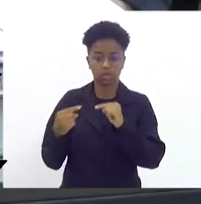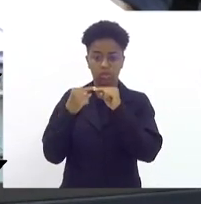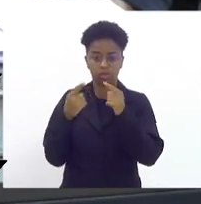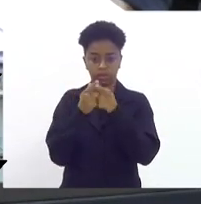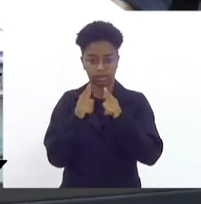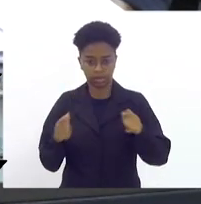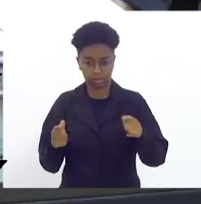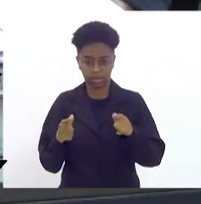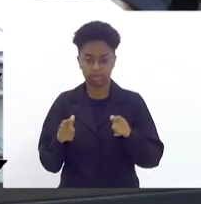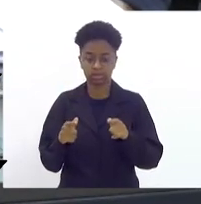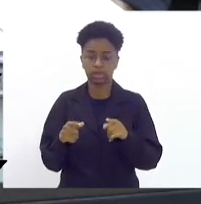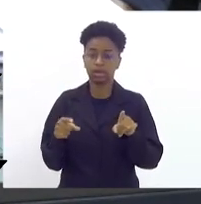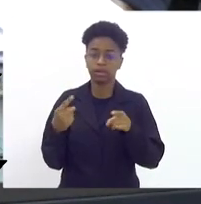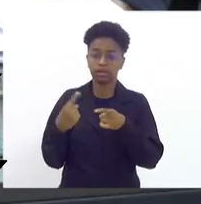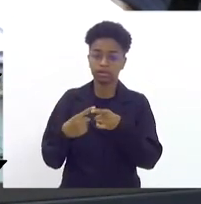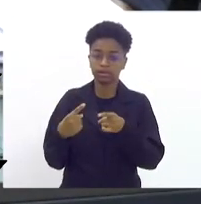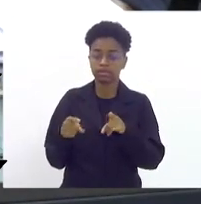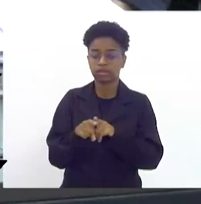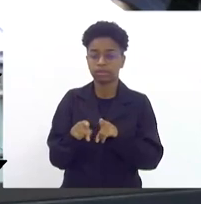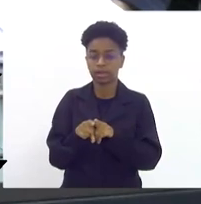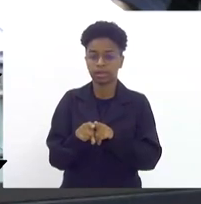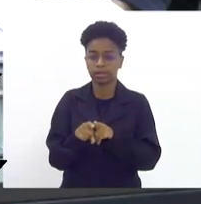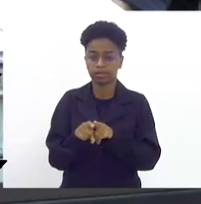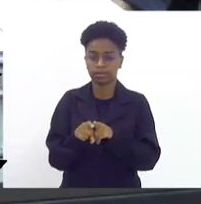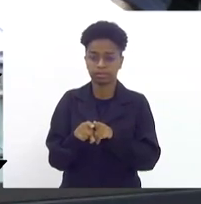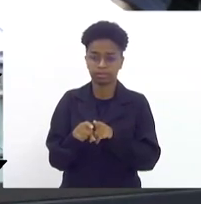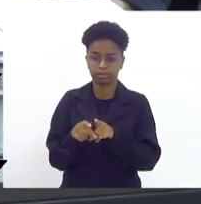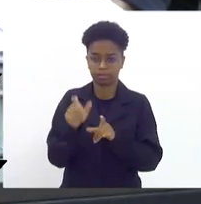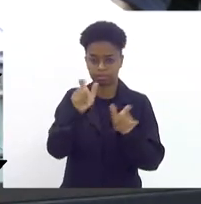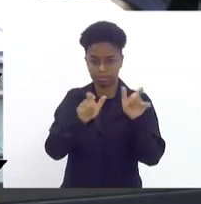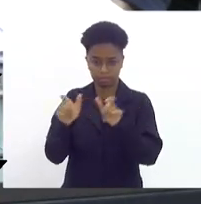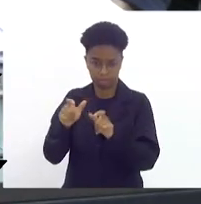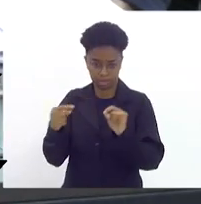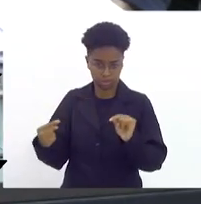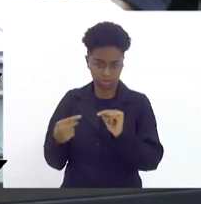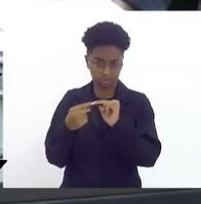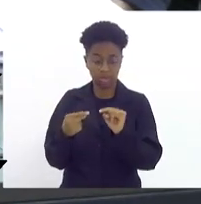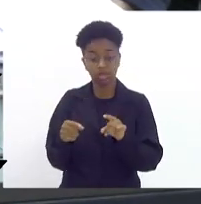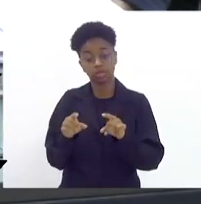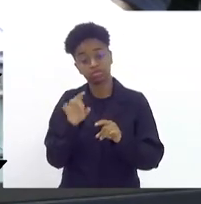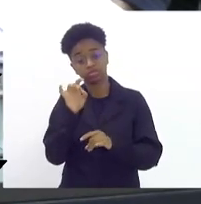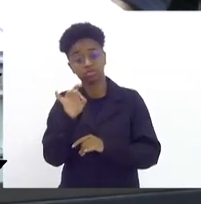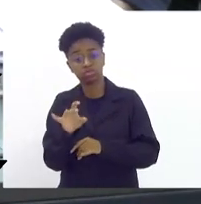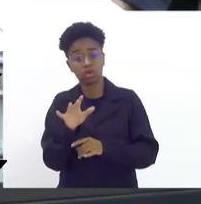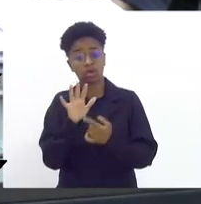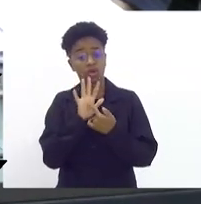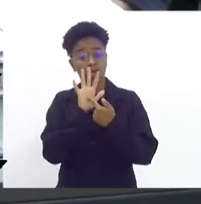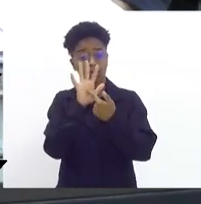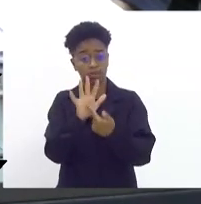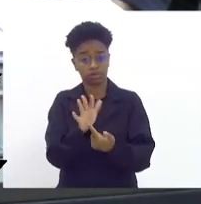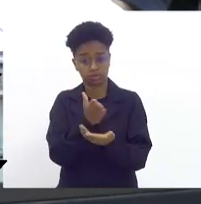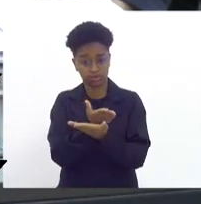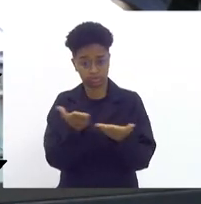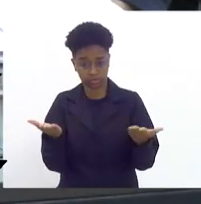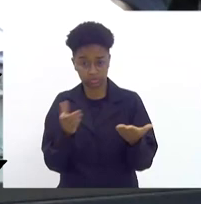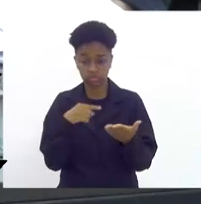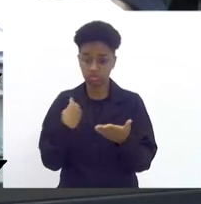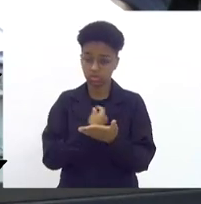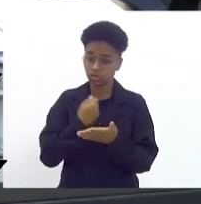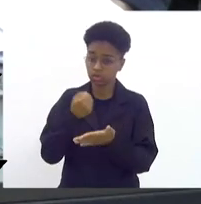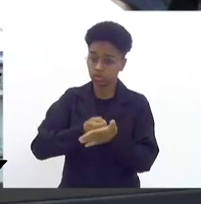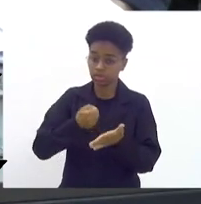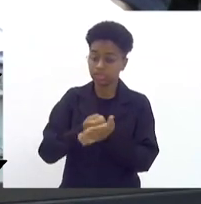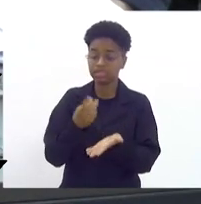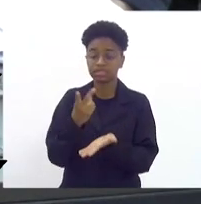pessoal, e personalíssimo também. Então, é apenas um apontamento em dizer que a nossa luta vai ser sempre